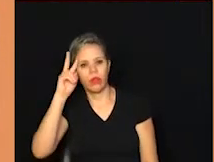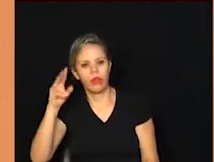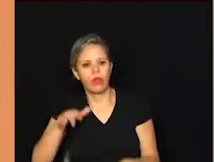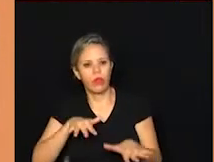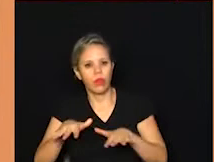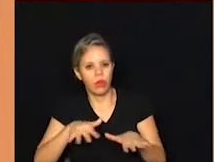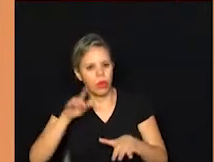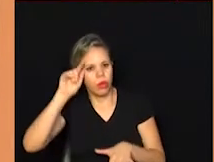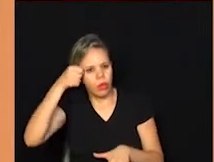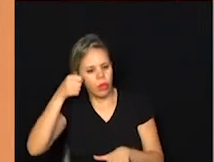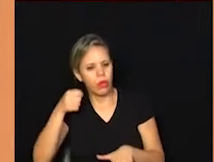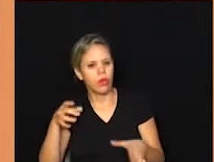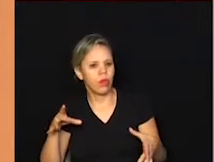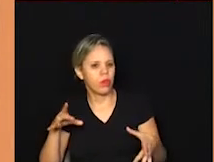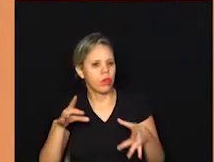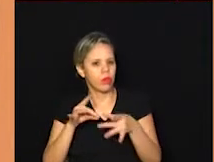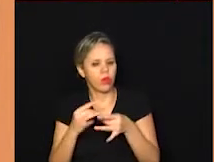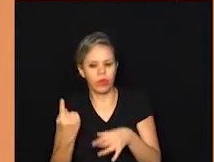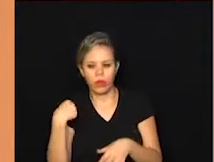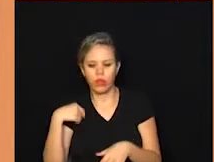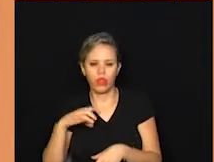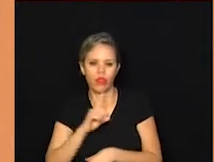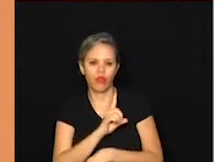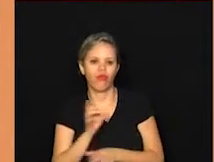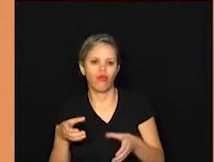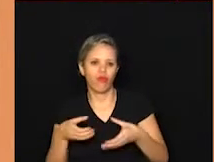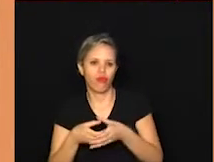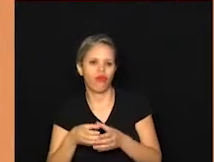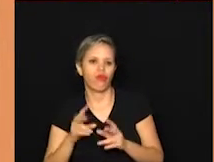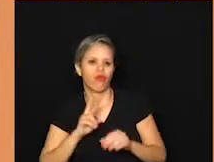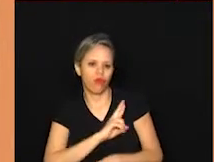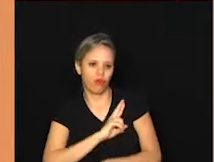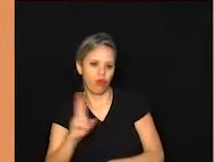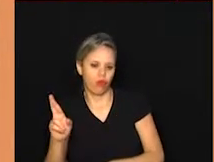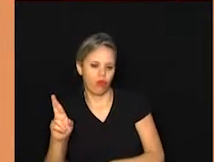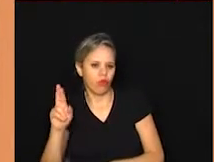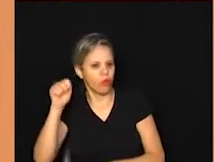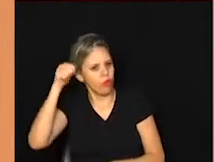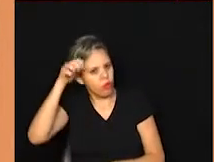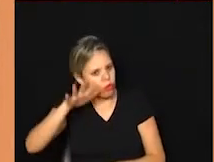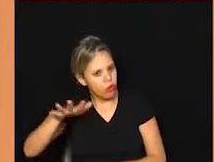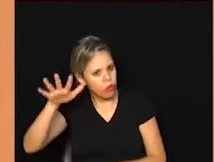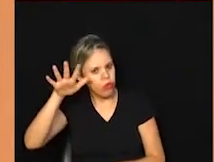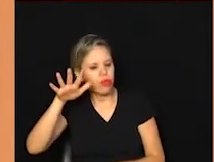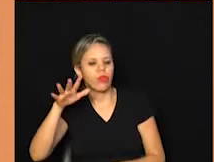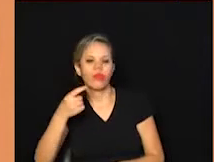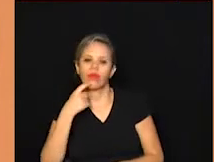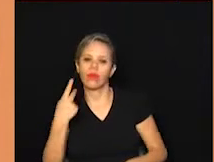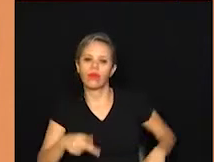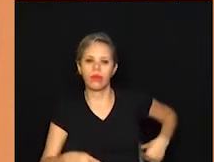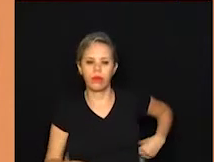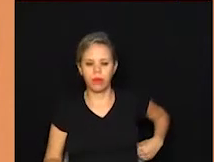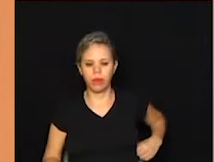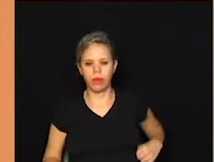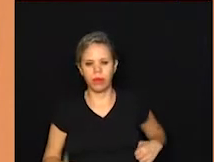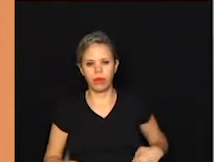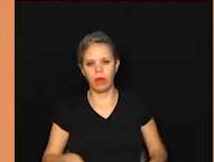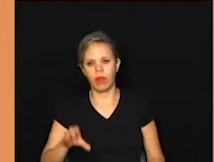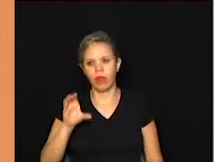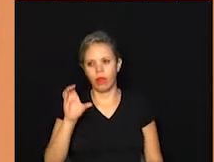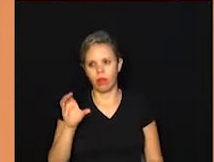Movimento Negro Unificado e coordenador da Comissão de Religiões Matriz Africanas de Campinas,